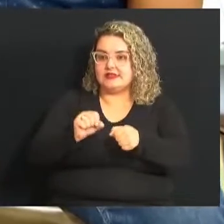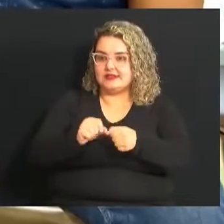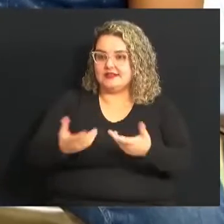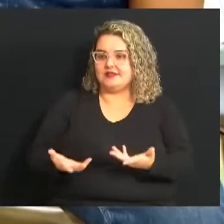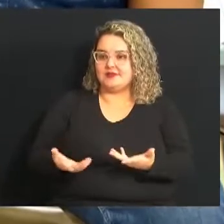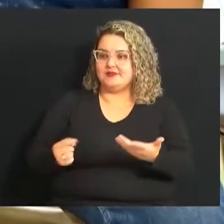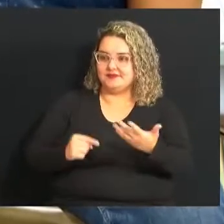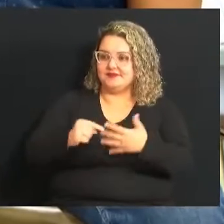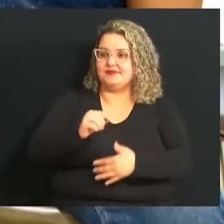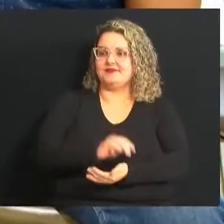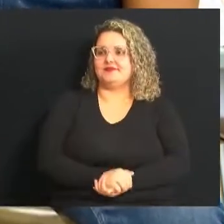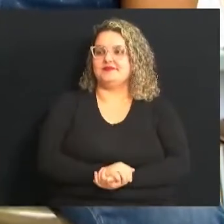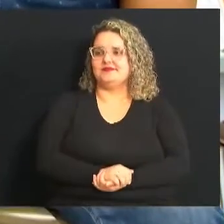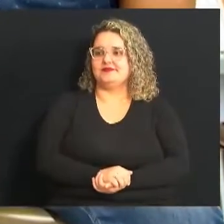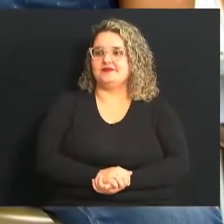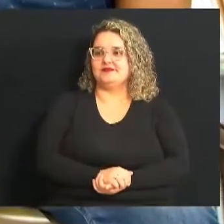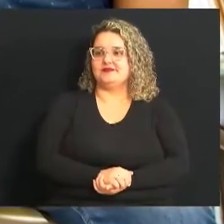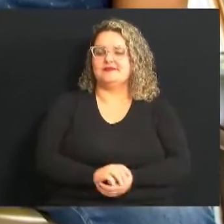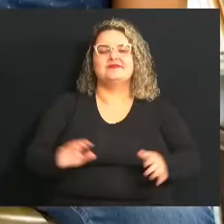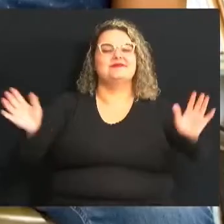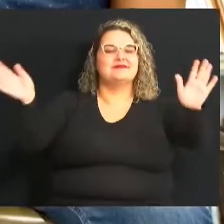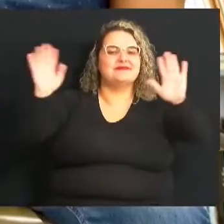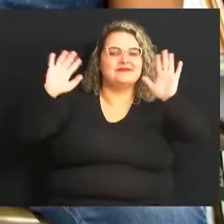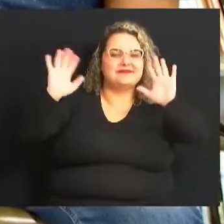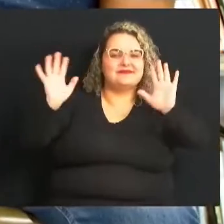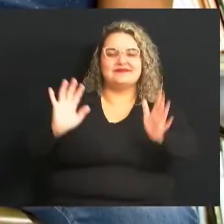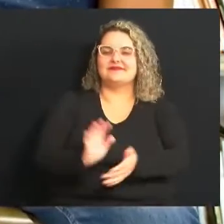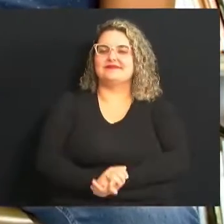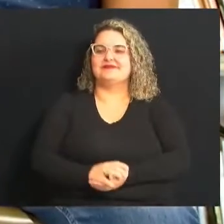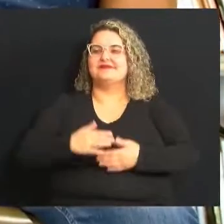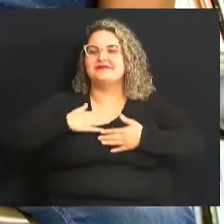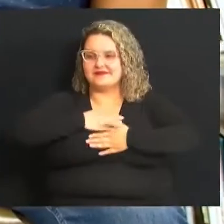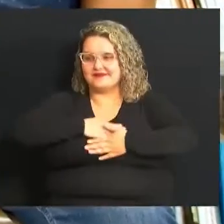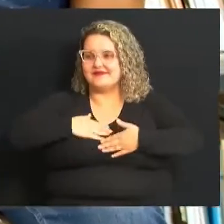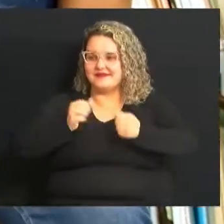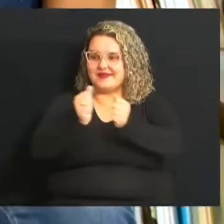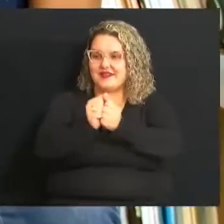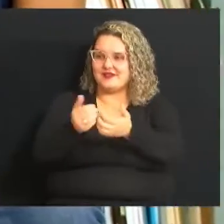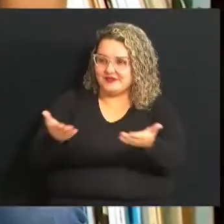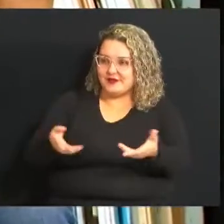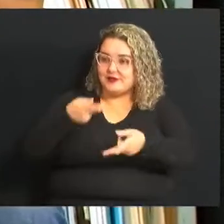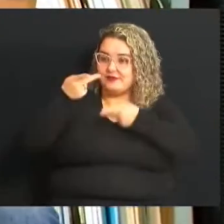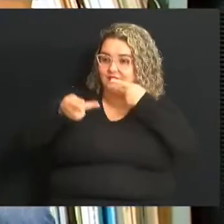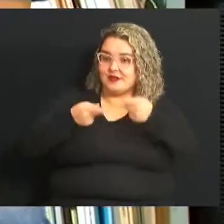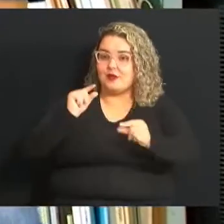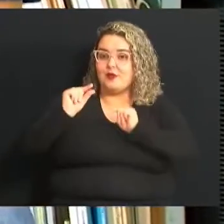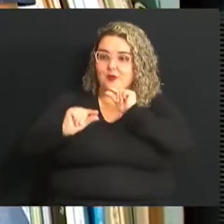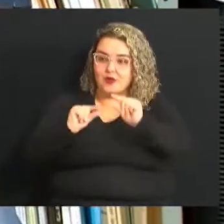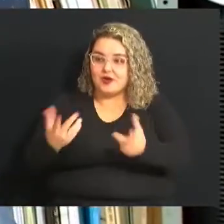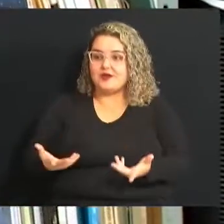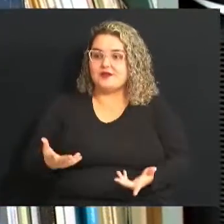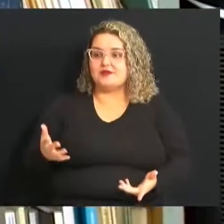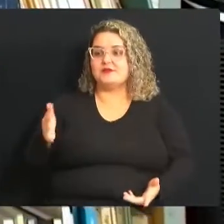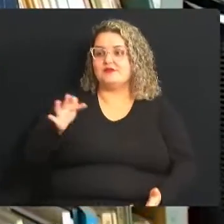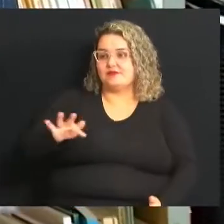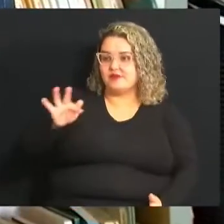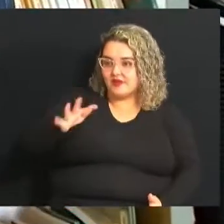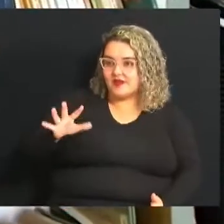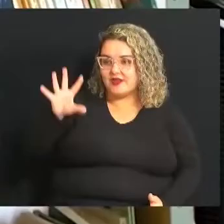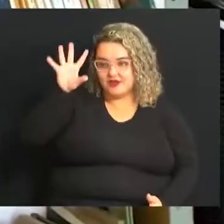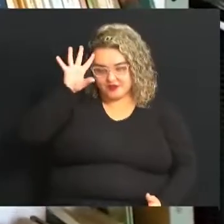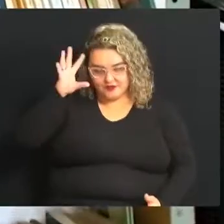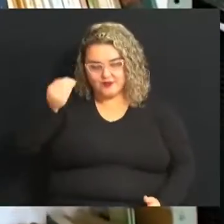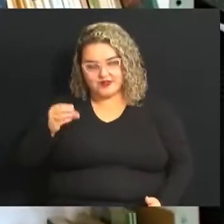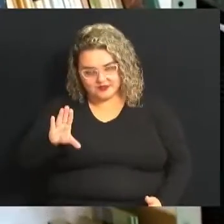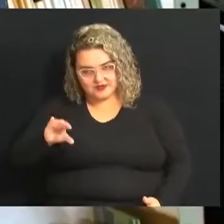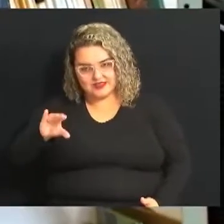enfim. Olá, é um prazer estar aqui com vocês, poder falar um pouquinho sobre universidade, sobre conhecimento científico,